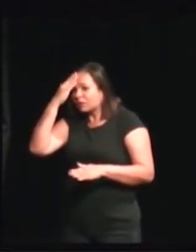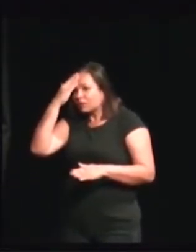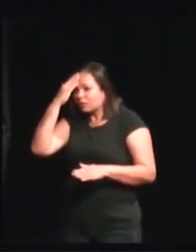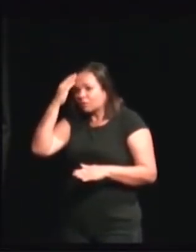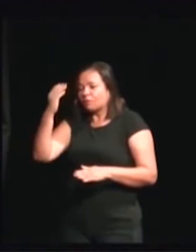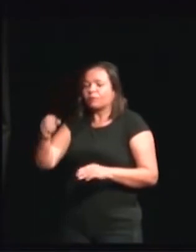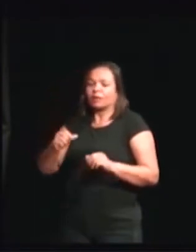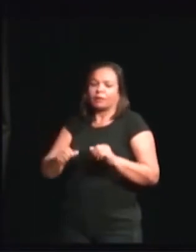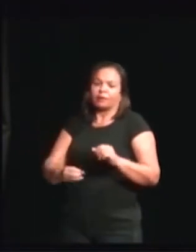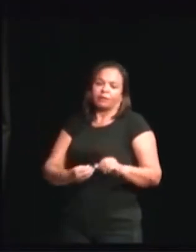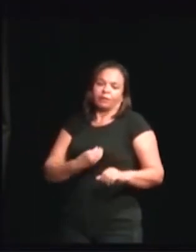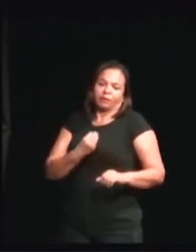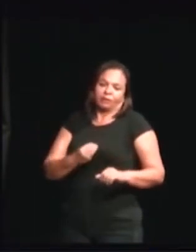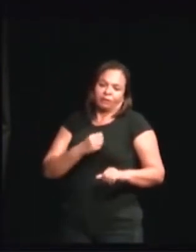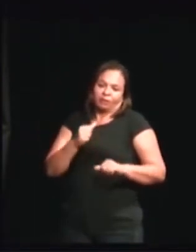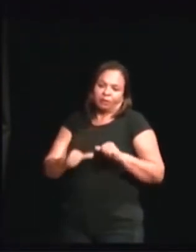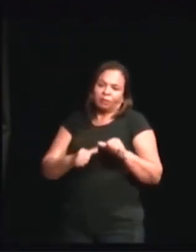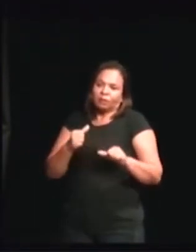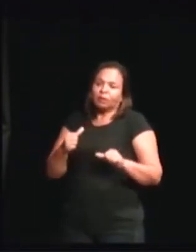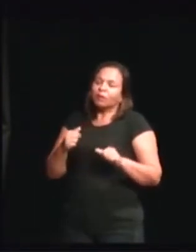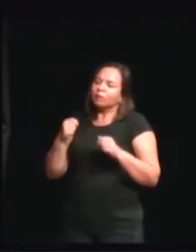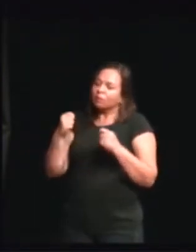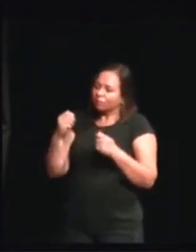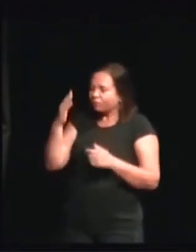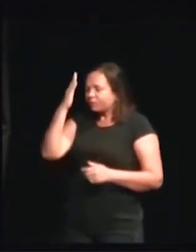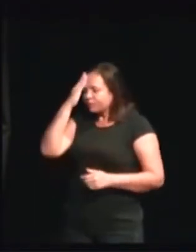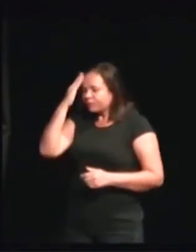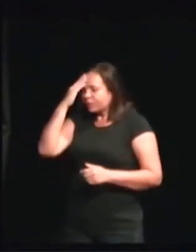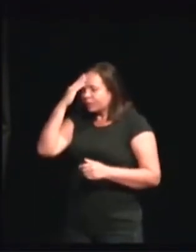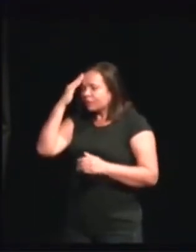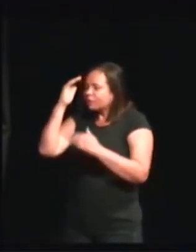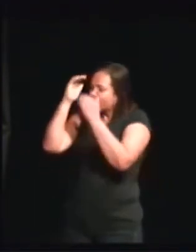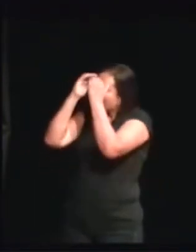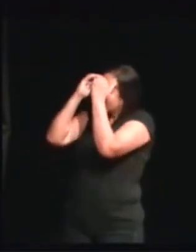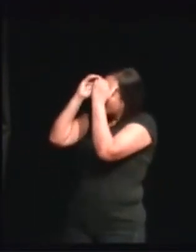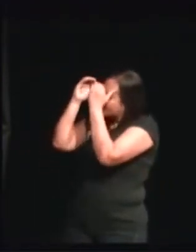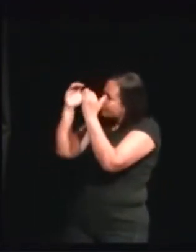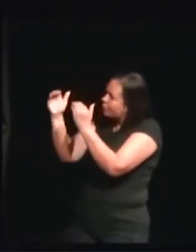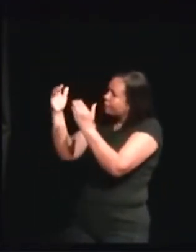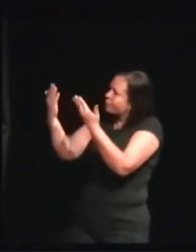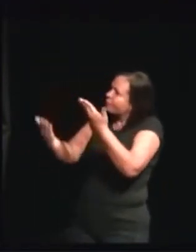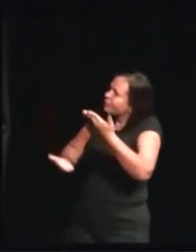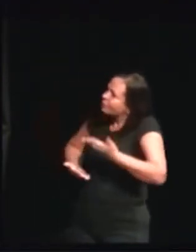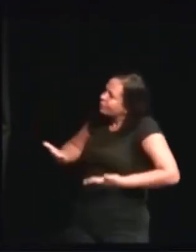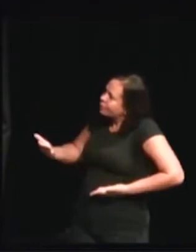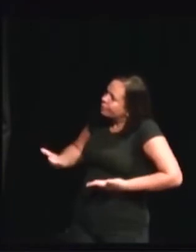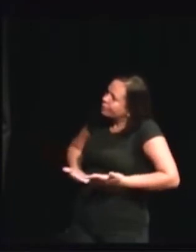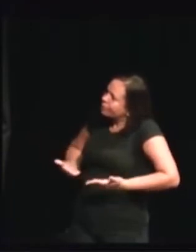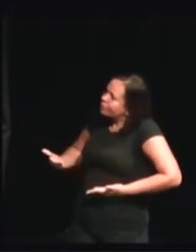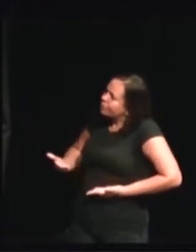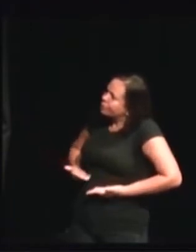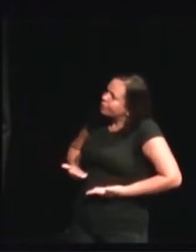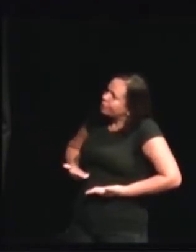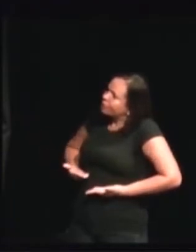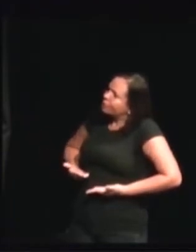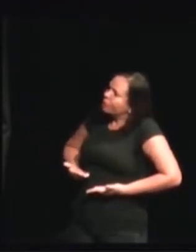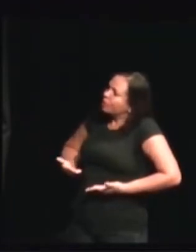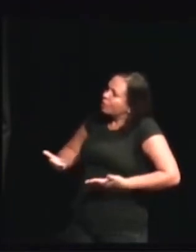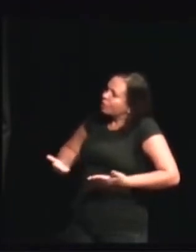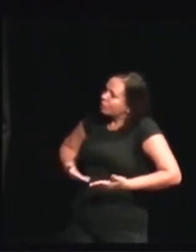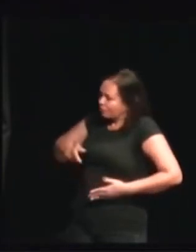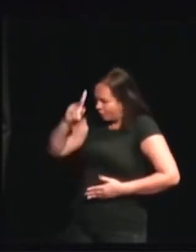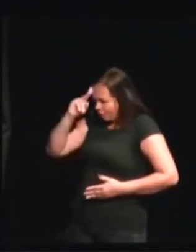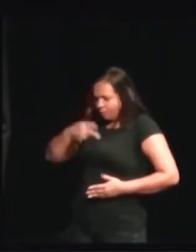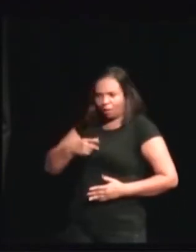tenho que entender a quem eu obedeço. Eu tenho que entender a quem eu sirvo. E eu não sirvo a mim mesmo. E eu não sirvo